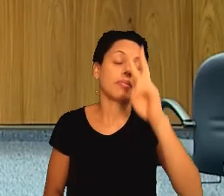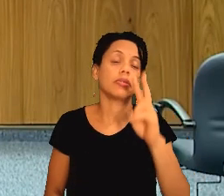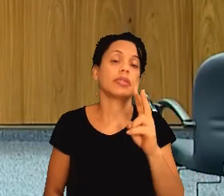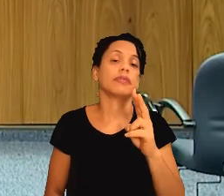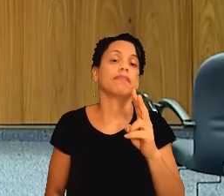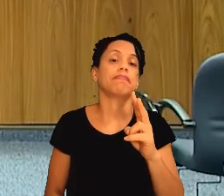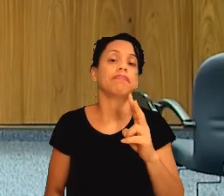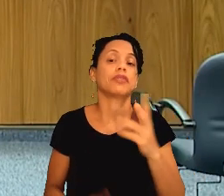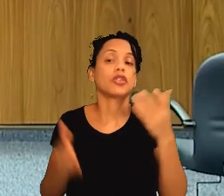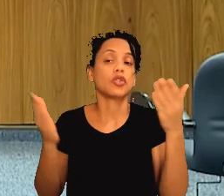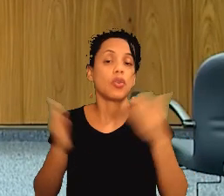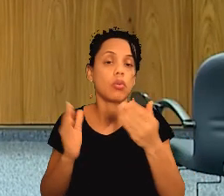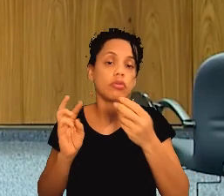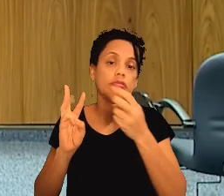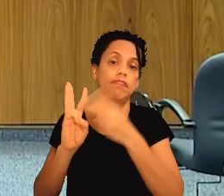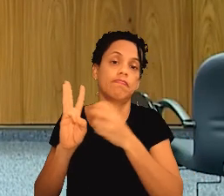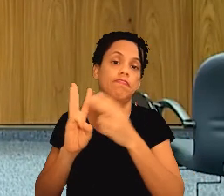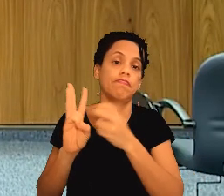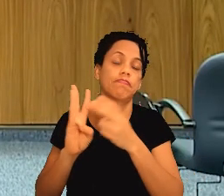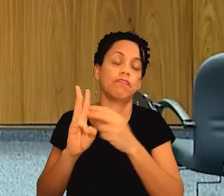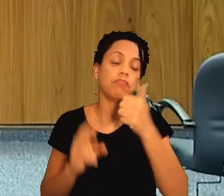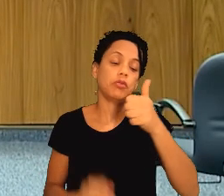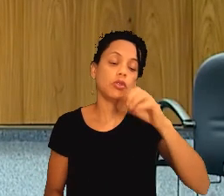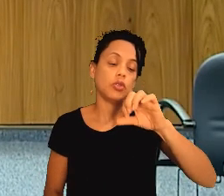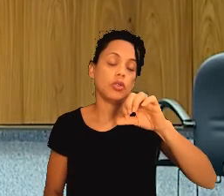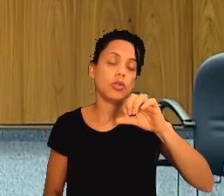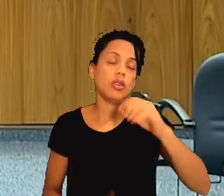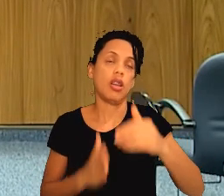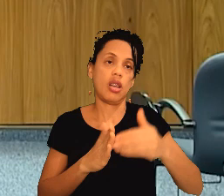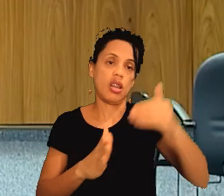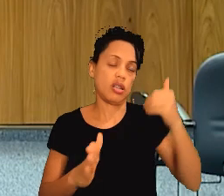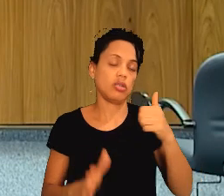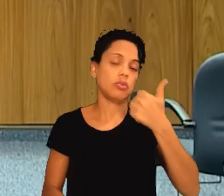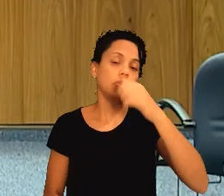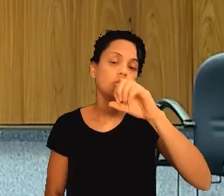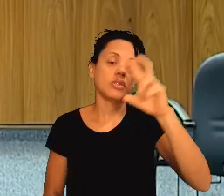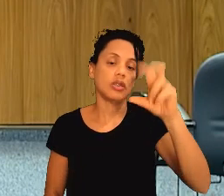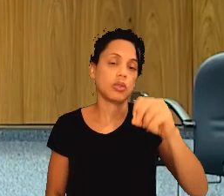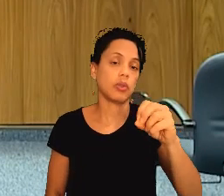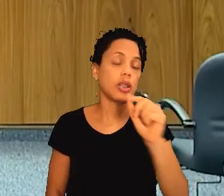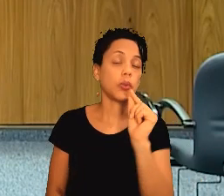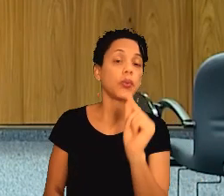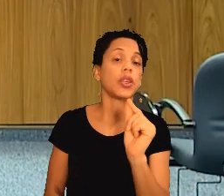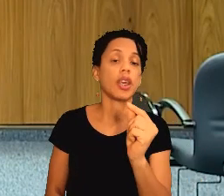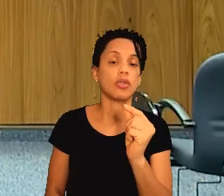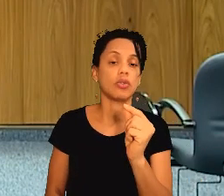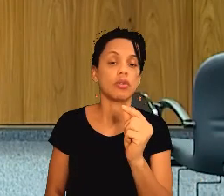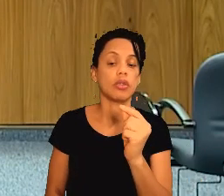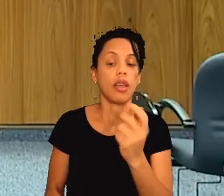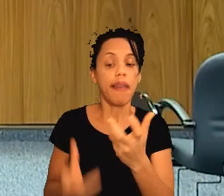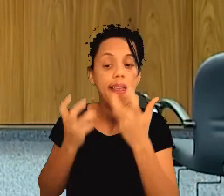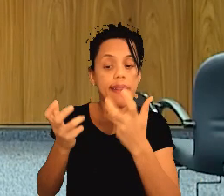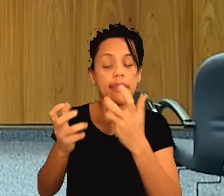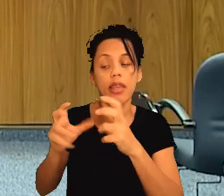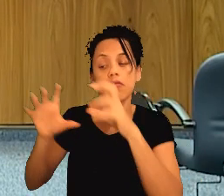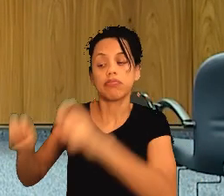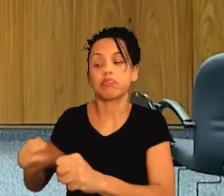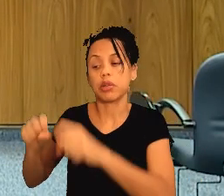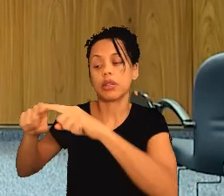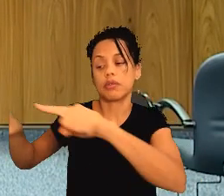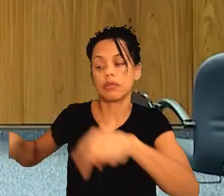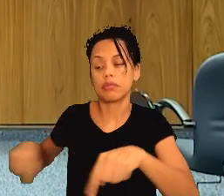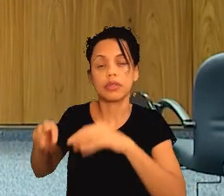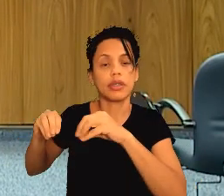lembrar que a questão indígena, hoje, como desde 1850, é uma questão de terras, não há dúvida.